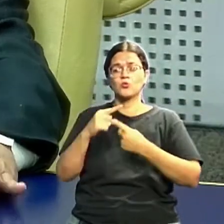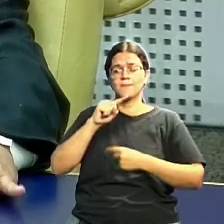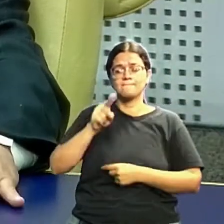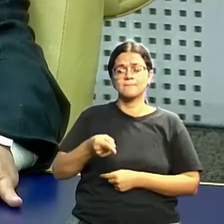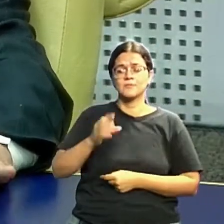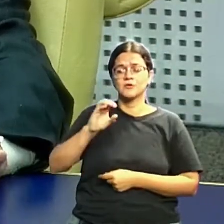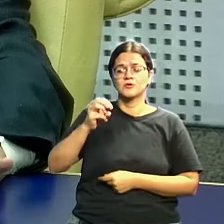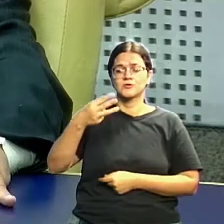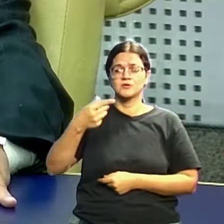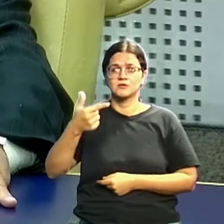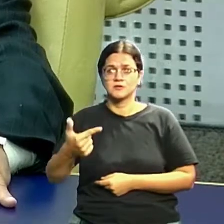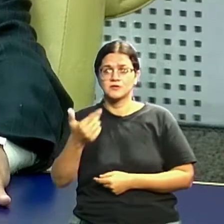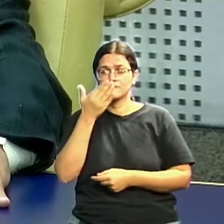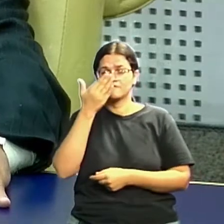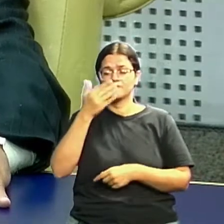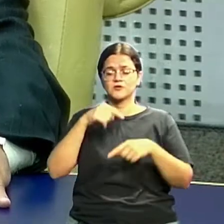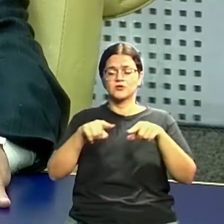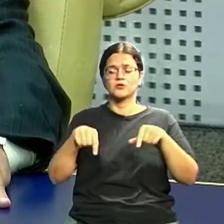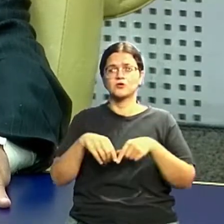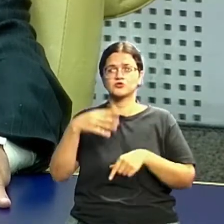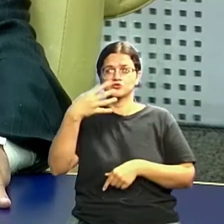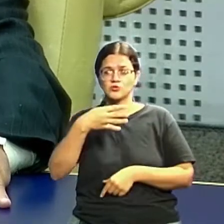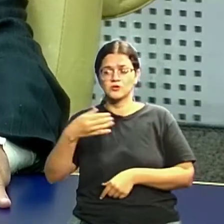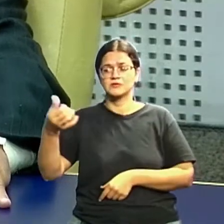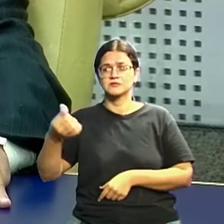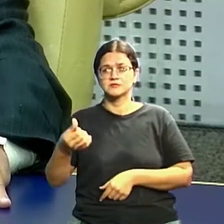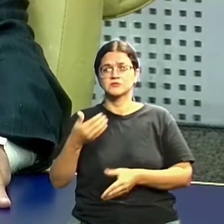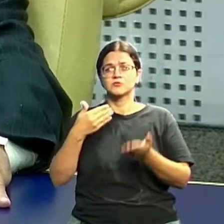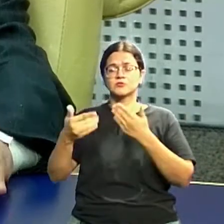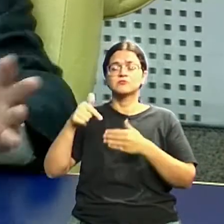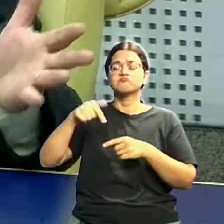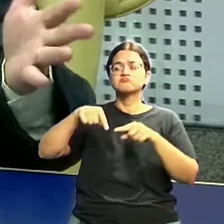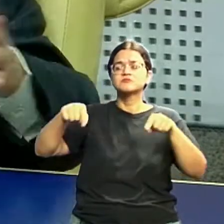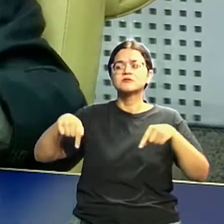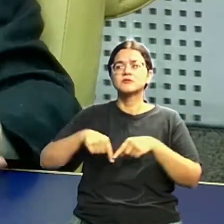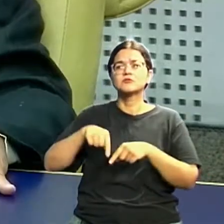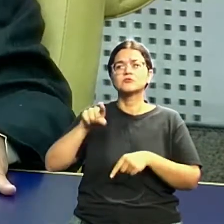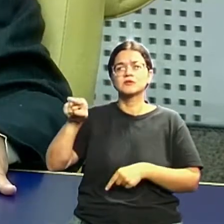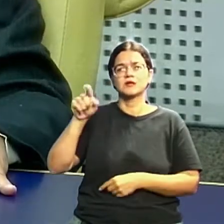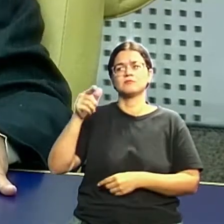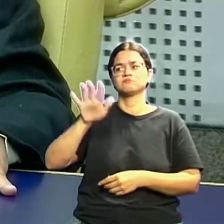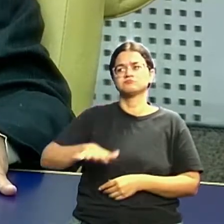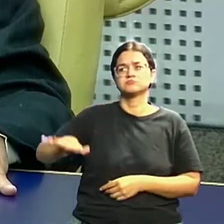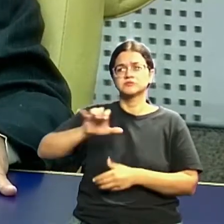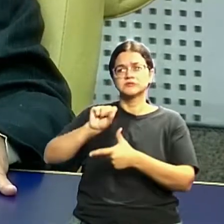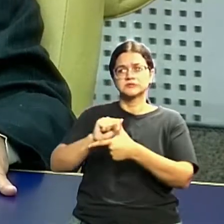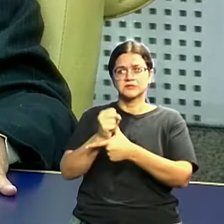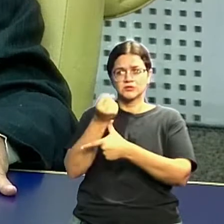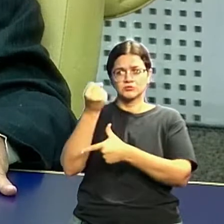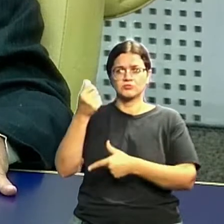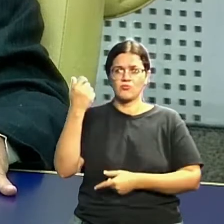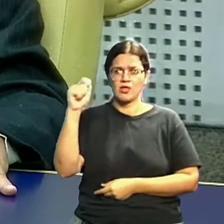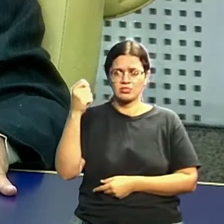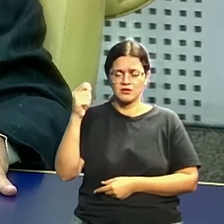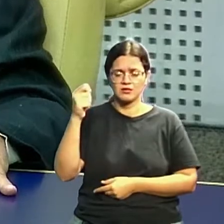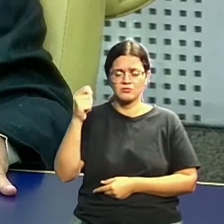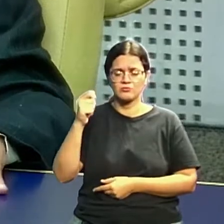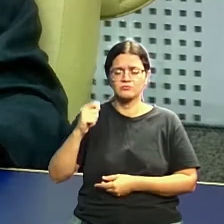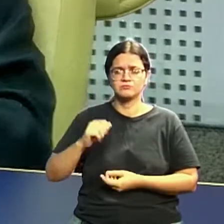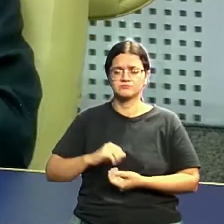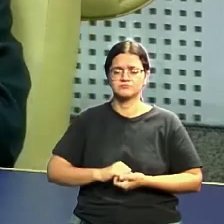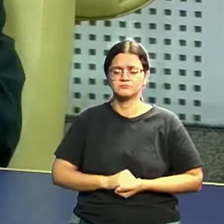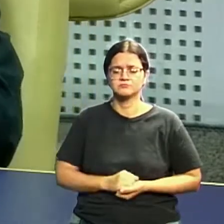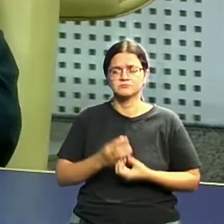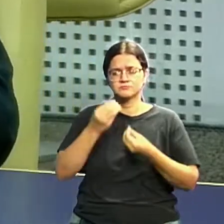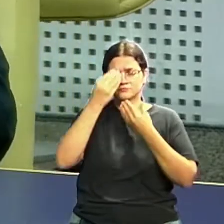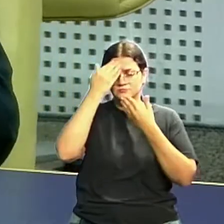em frente aos lotes 4, lote 6, na unidade 203, no maior conjunto habitacional da América Latina, o nosso querido